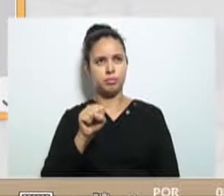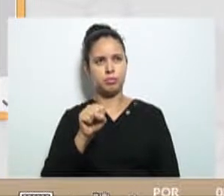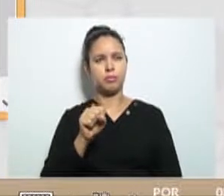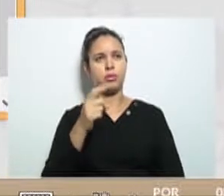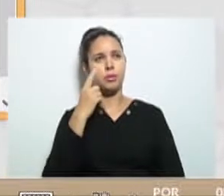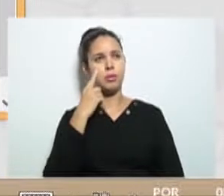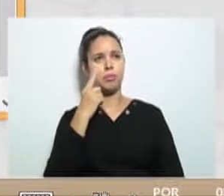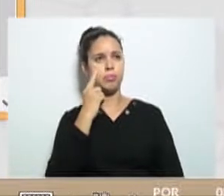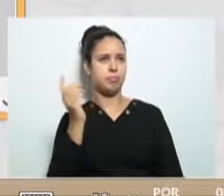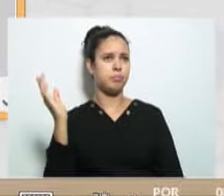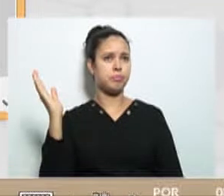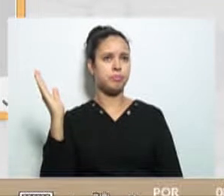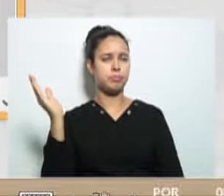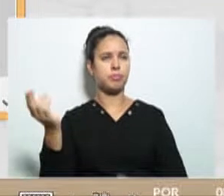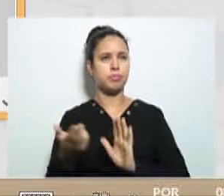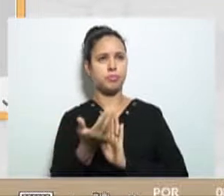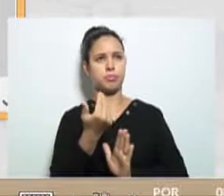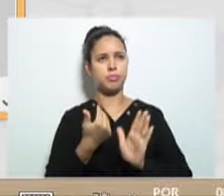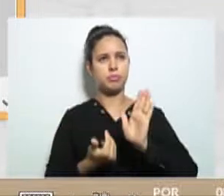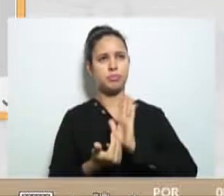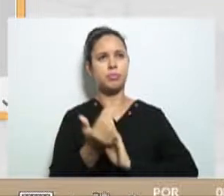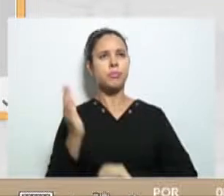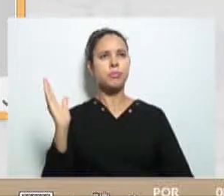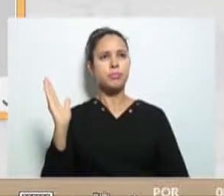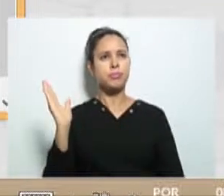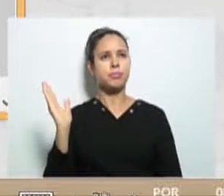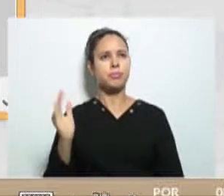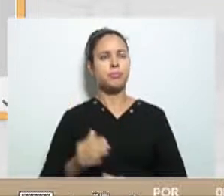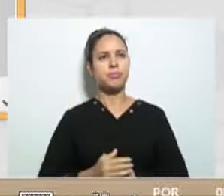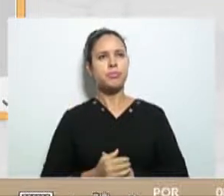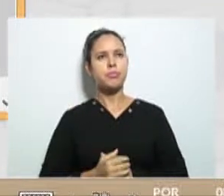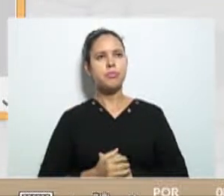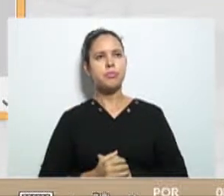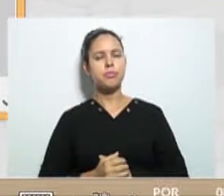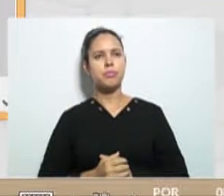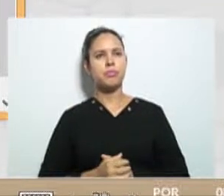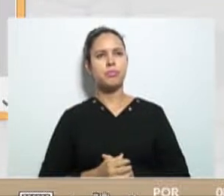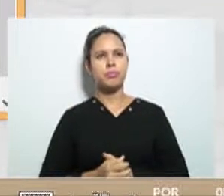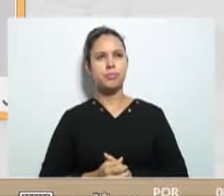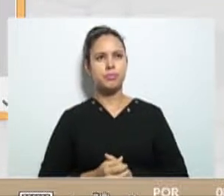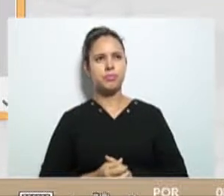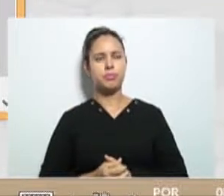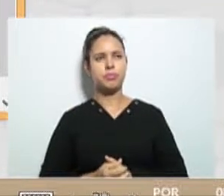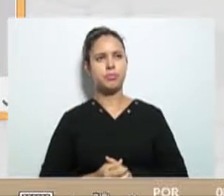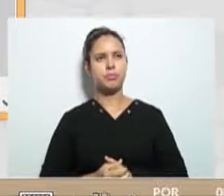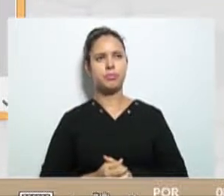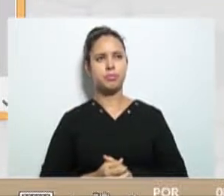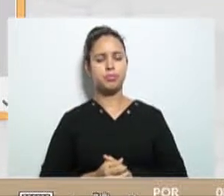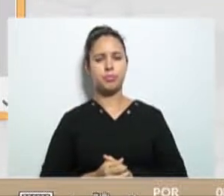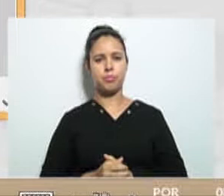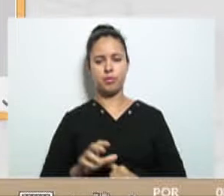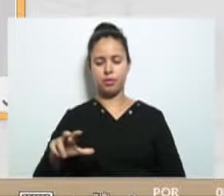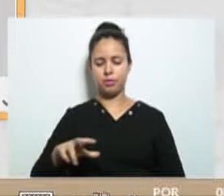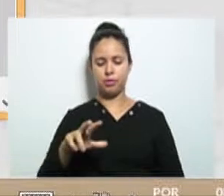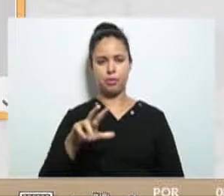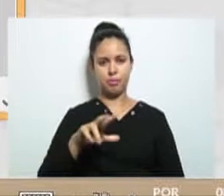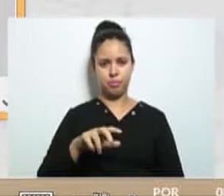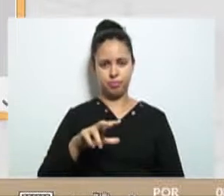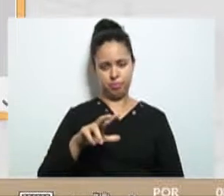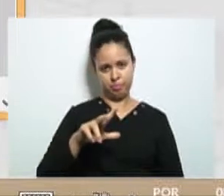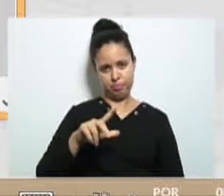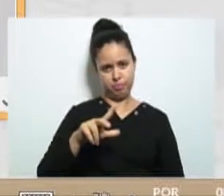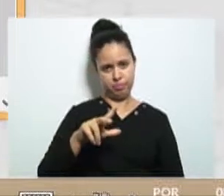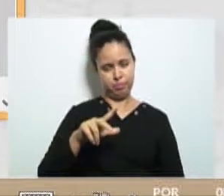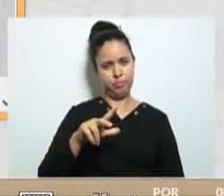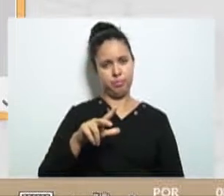Agora foi, tá, gente? Olha só, essas são as teclas de atalho, mas se você for com o botão direito em cima do ícone Meu